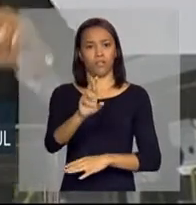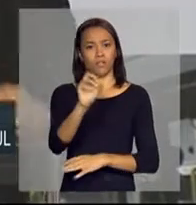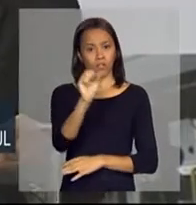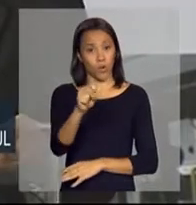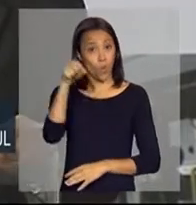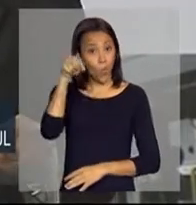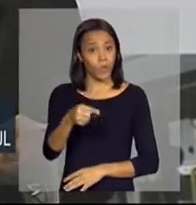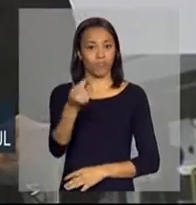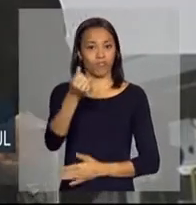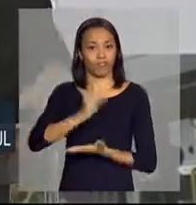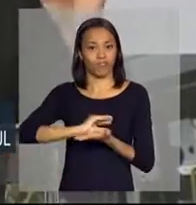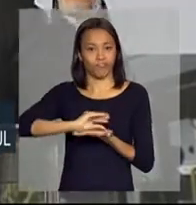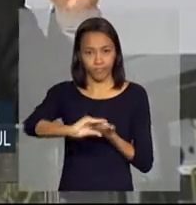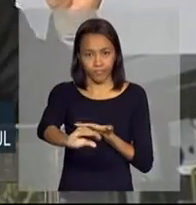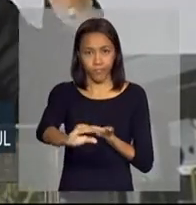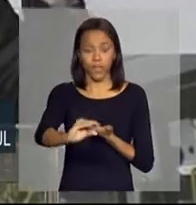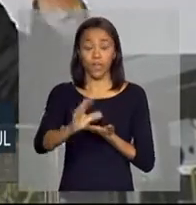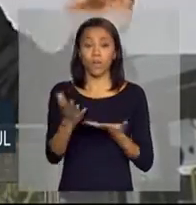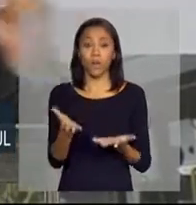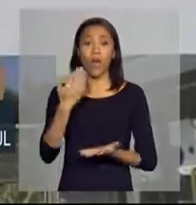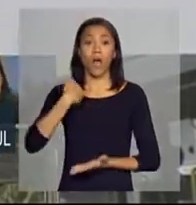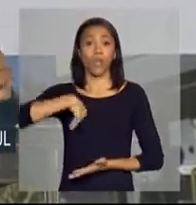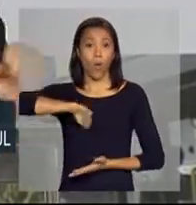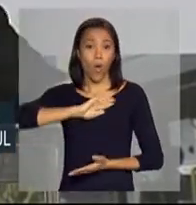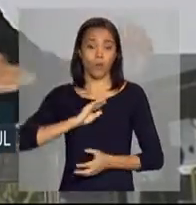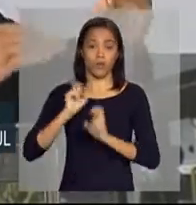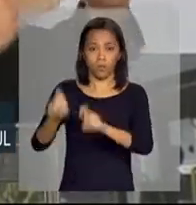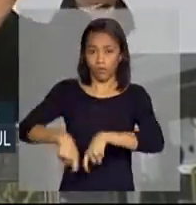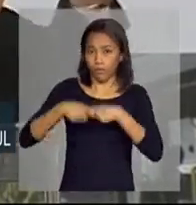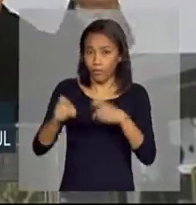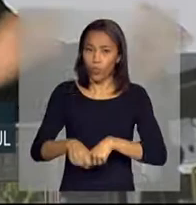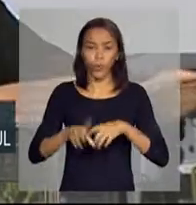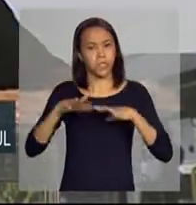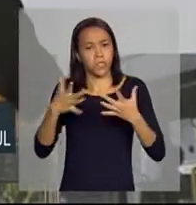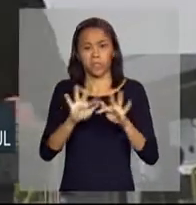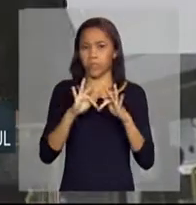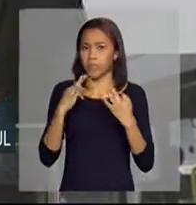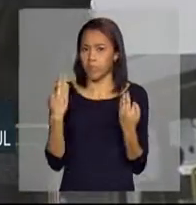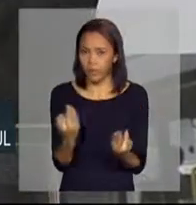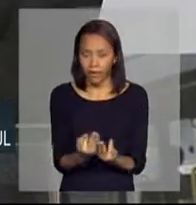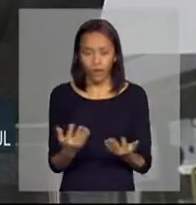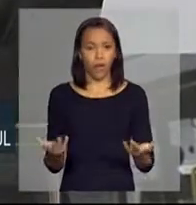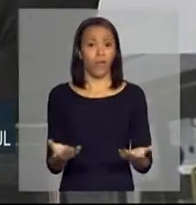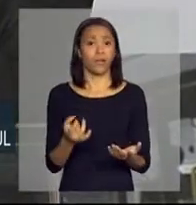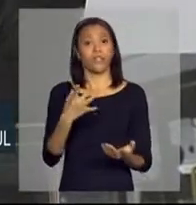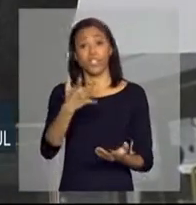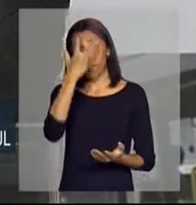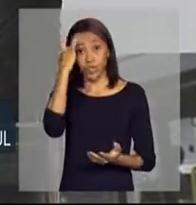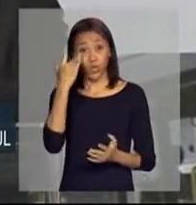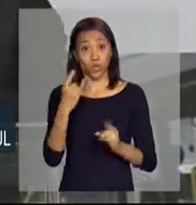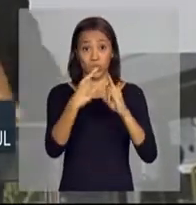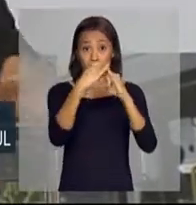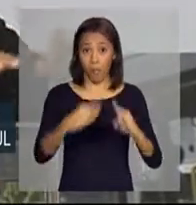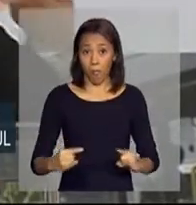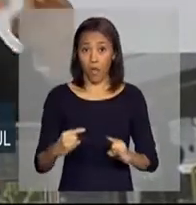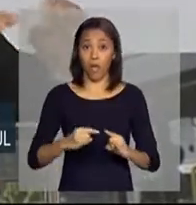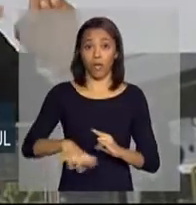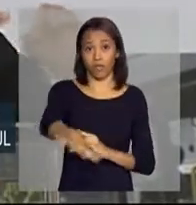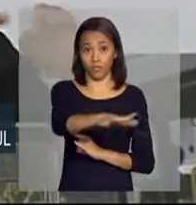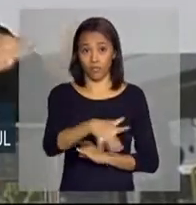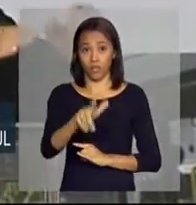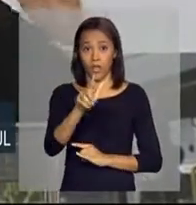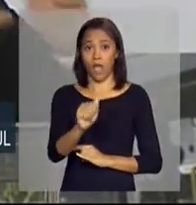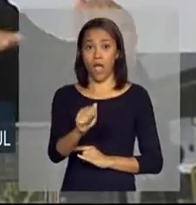esse investimento. E a nossa agricultura, seja a agricultura familiar, seja os assentados da reforma agrária, seja